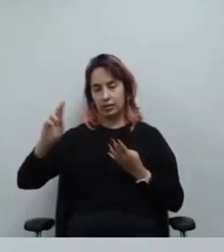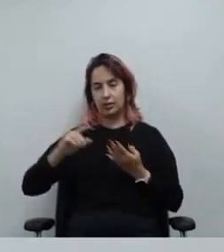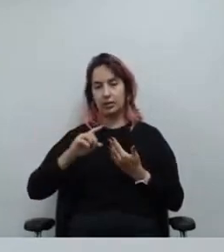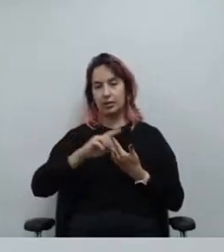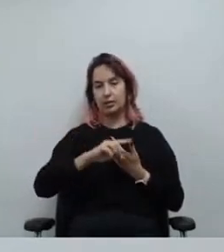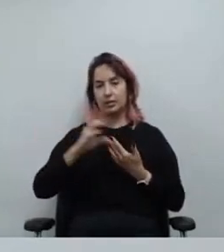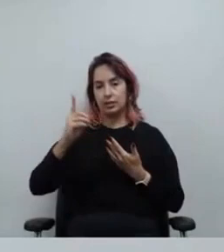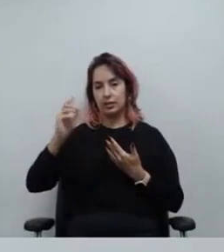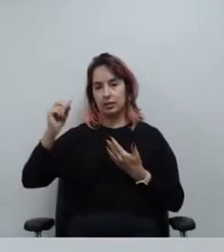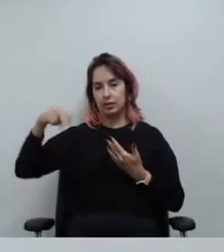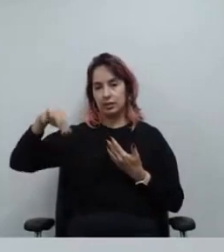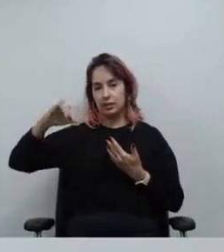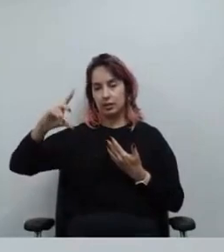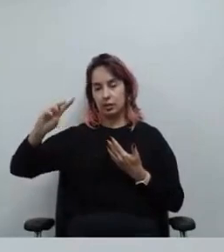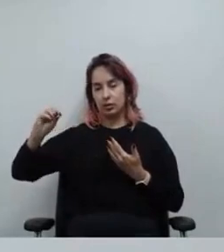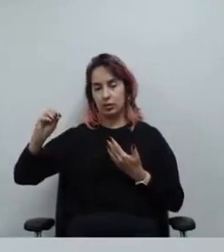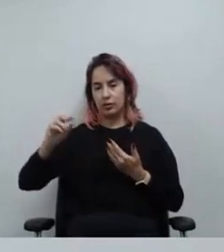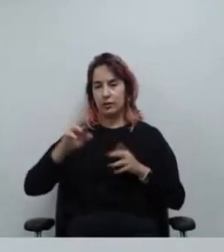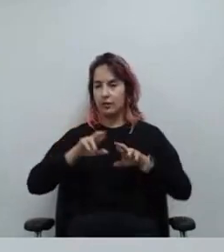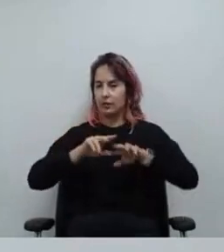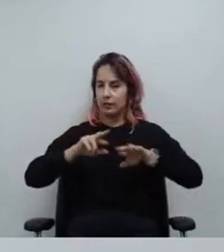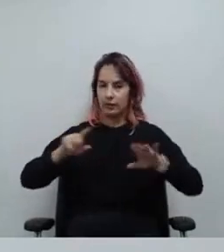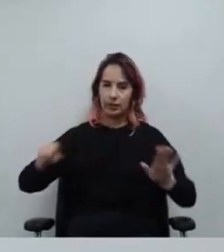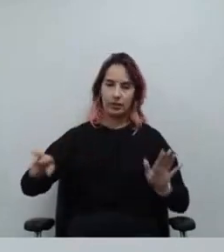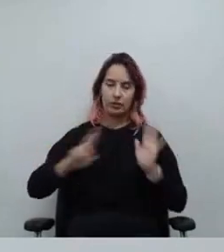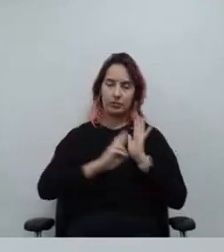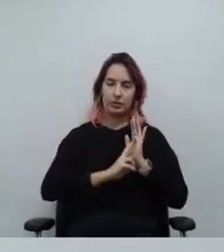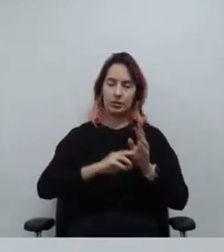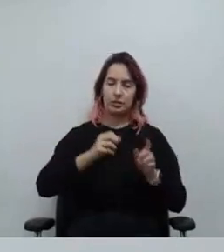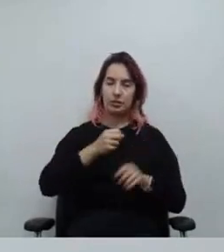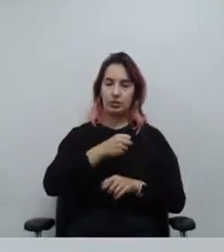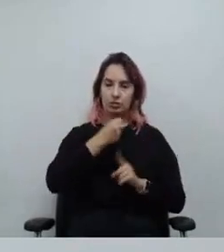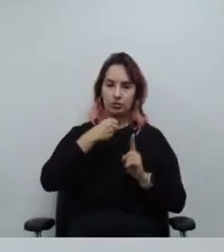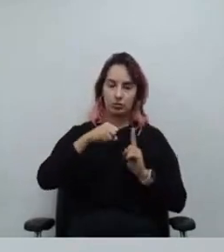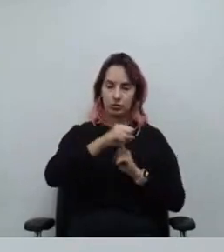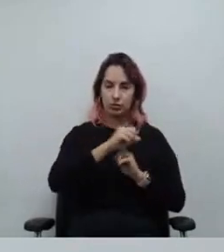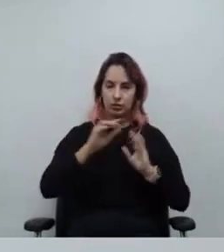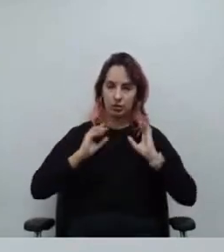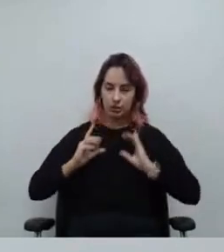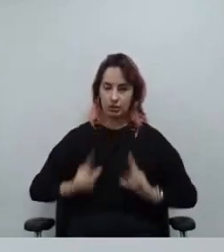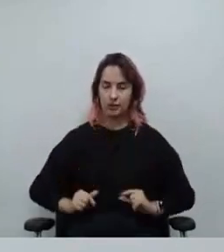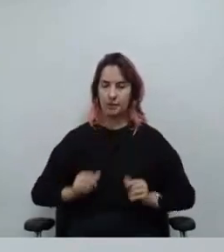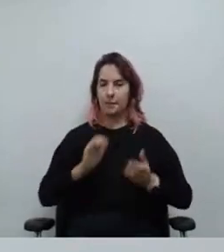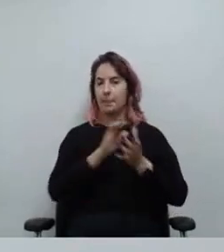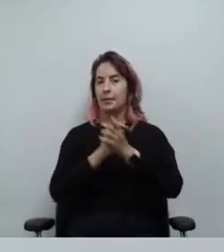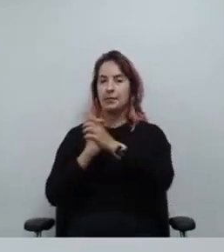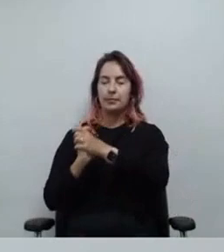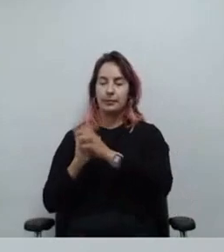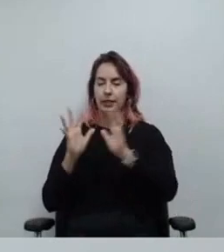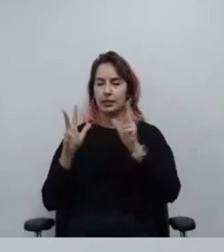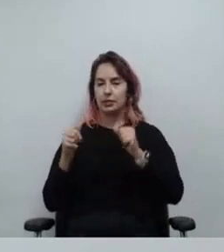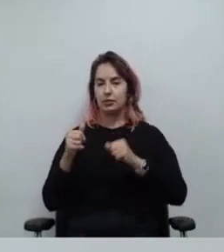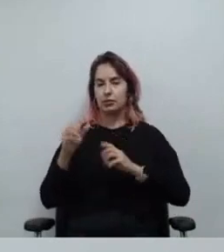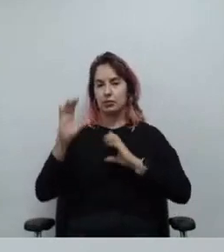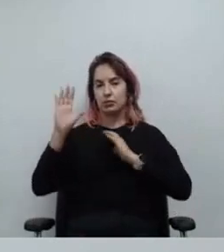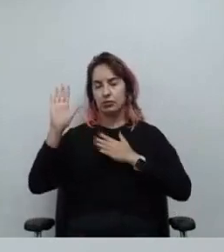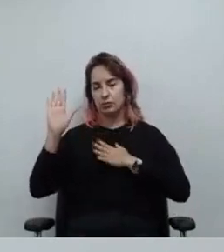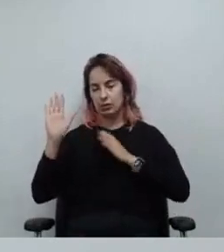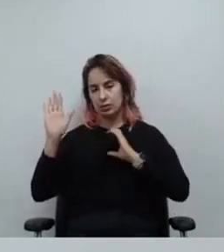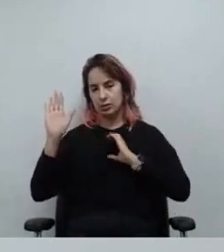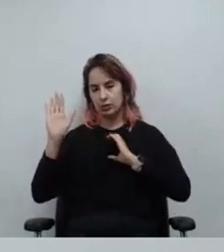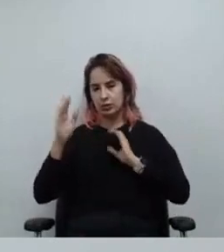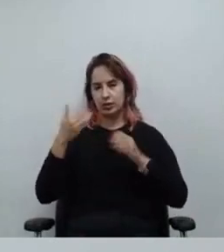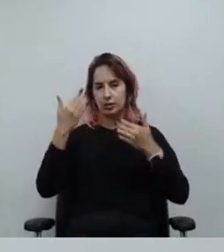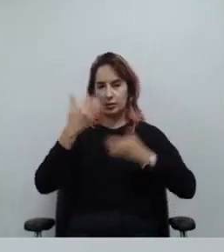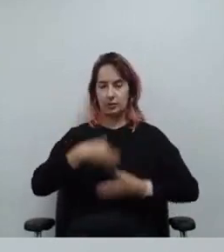Ortega, ao lado de diversos representantes da sociedade civil. E, finalmente, parabéns aos candidatos aprovados no 9º concurso público de provas